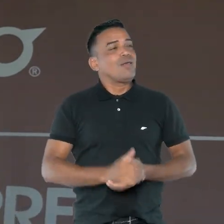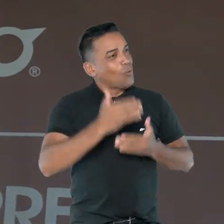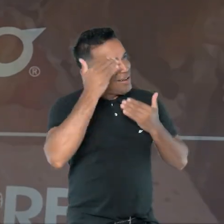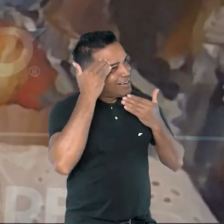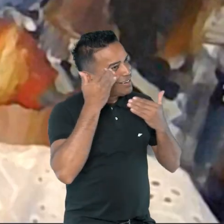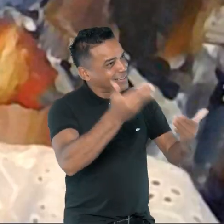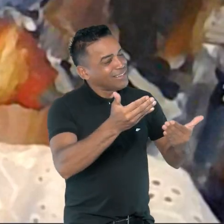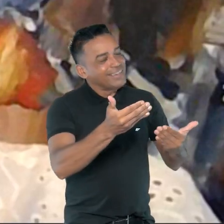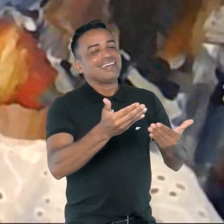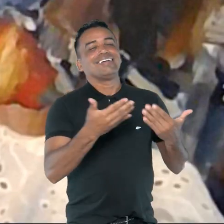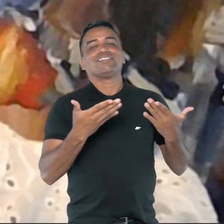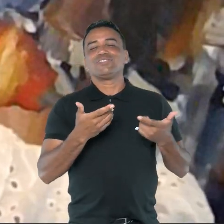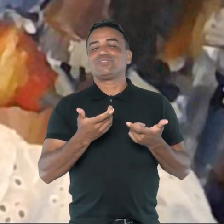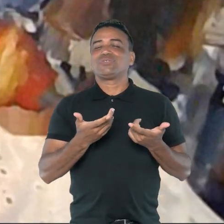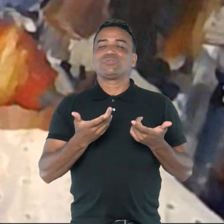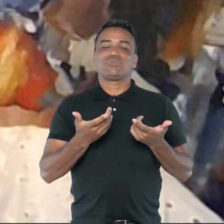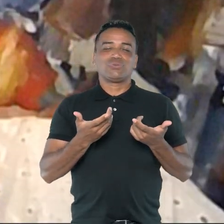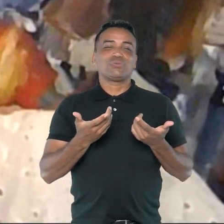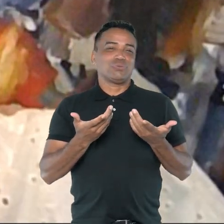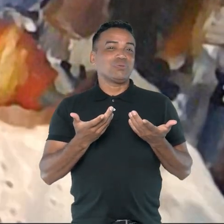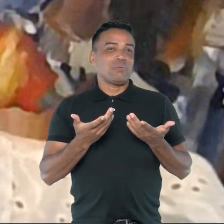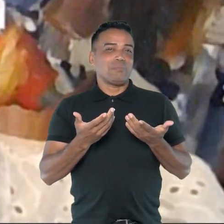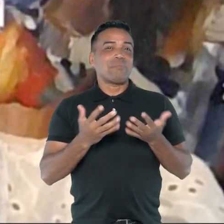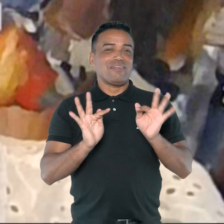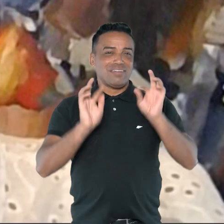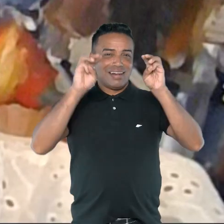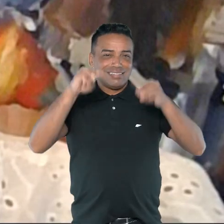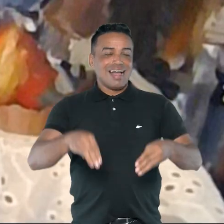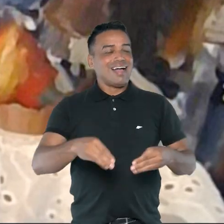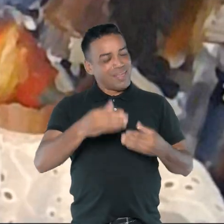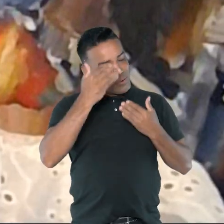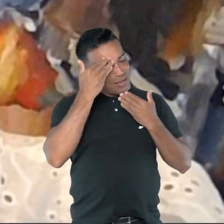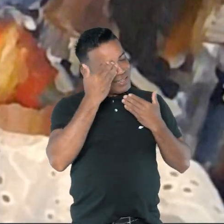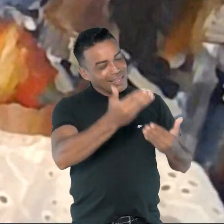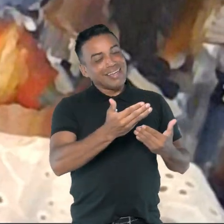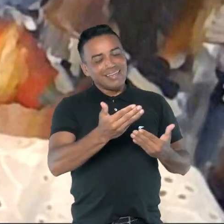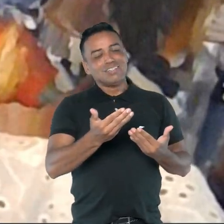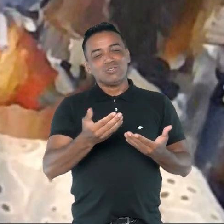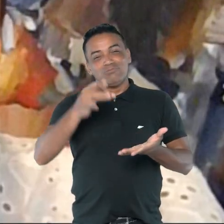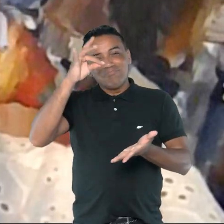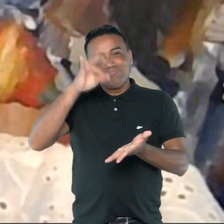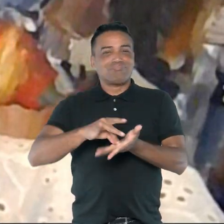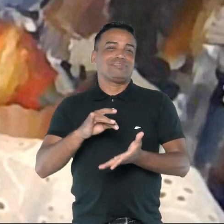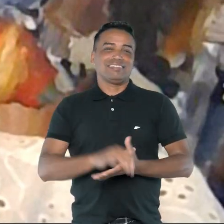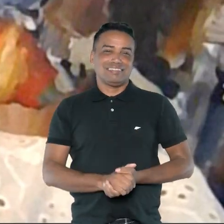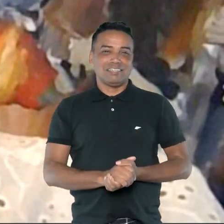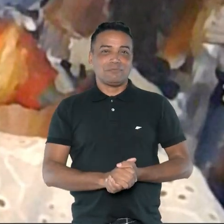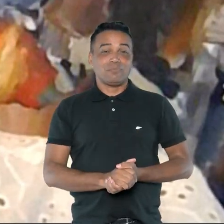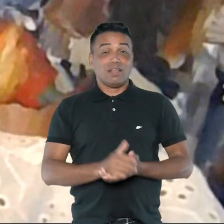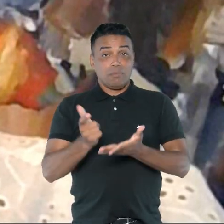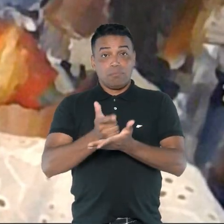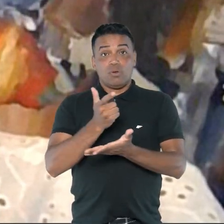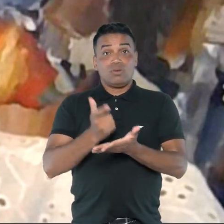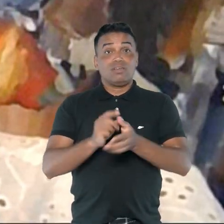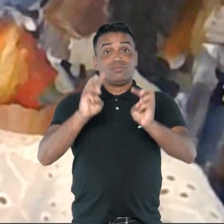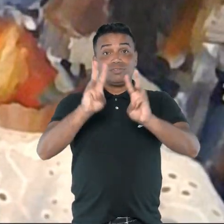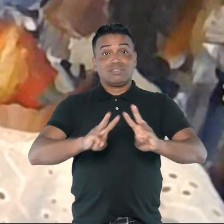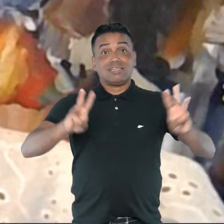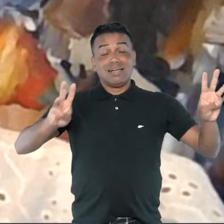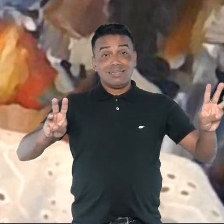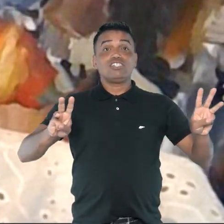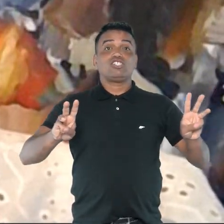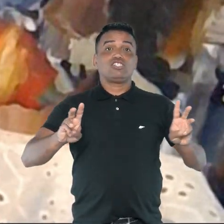você. Eu que agradeço para começar, para terminar, na verdade, eu que agradeço